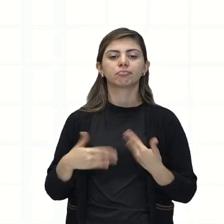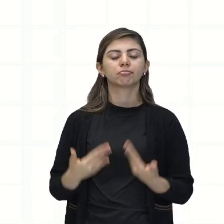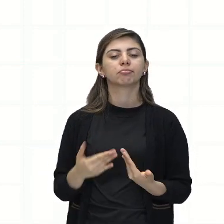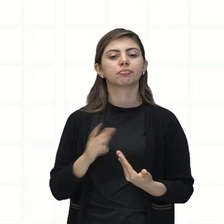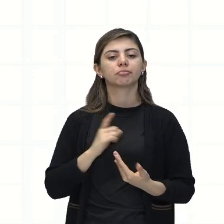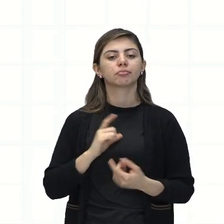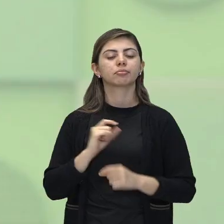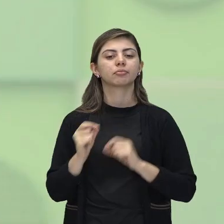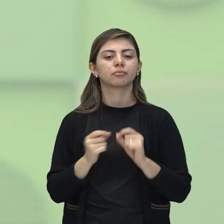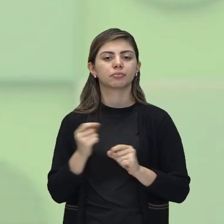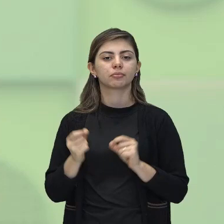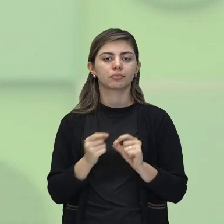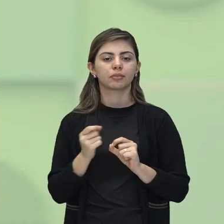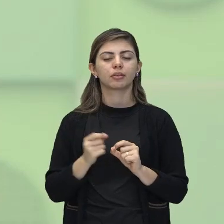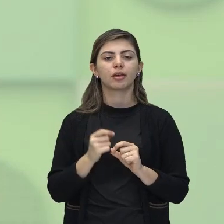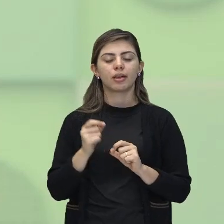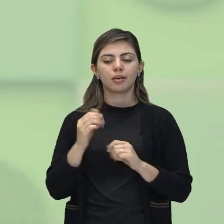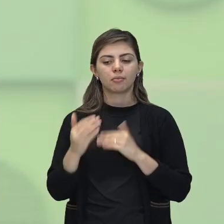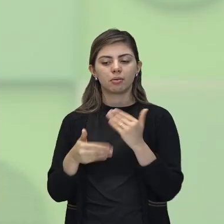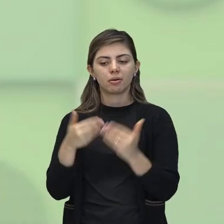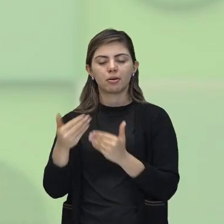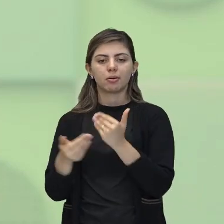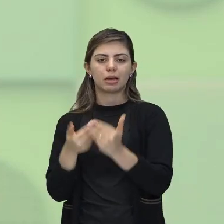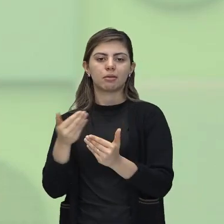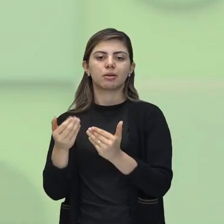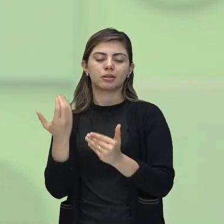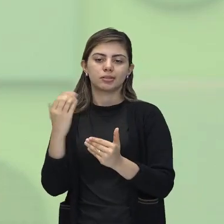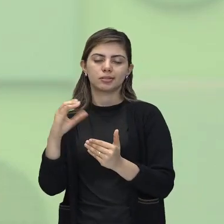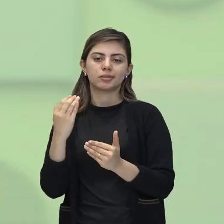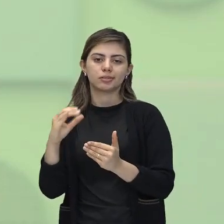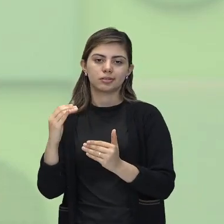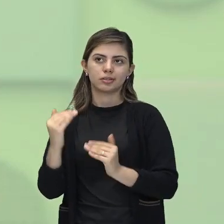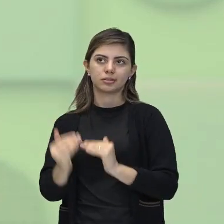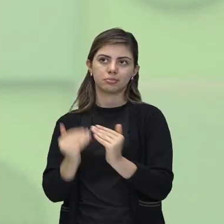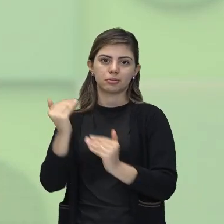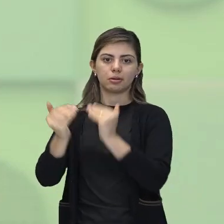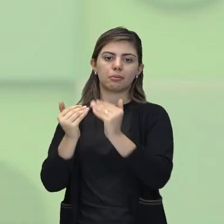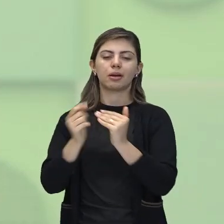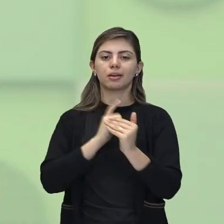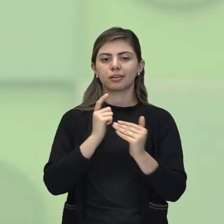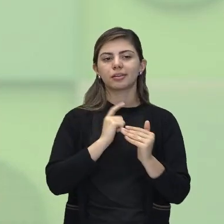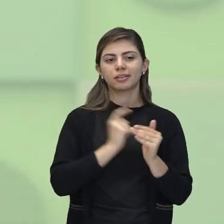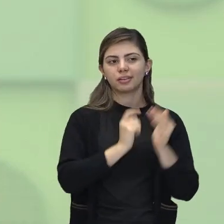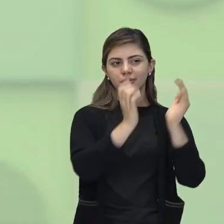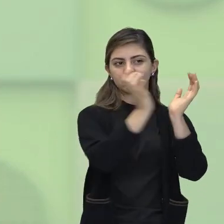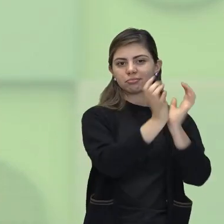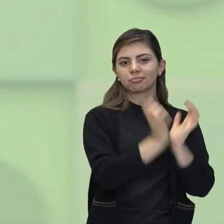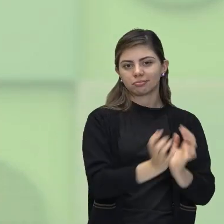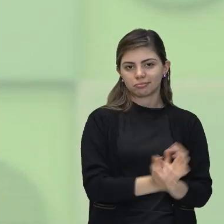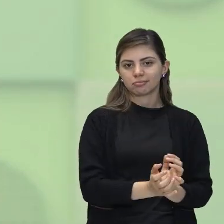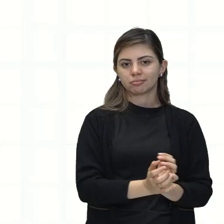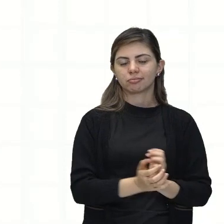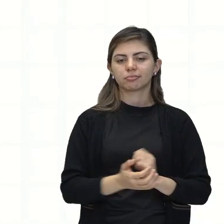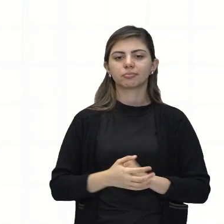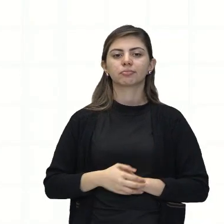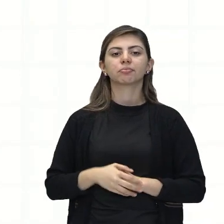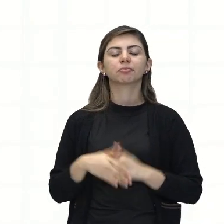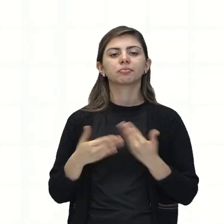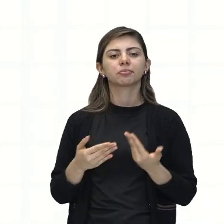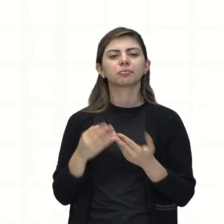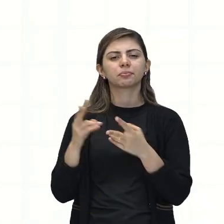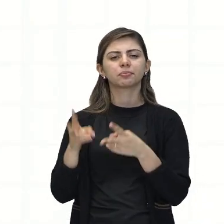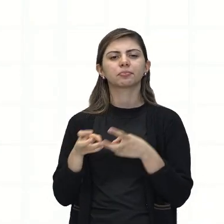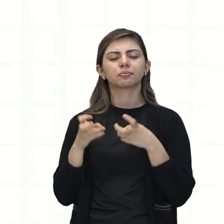avançou a nomenclatura científica, tá? A partir dessas categorias taxonômicas. Vejam aí que a